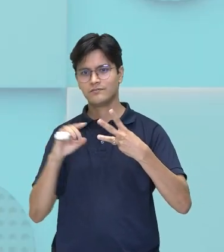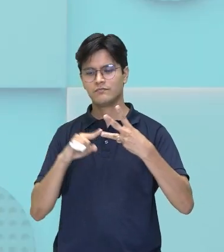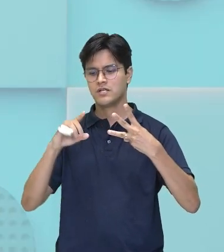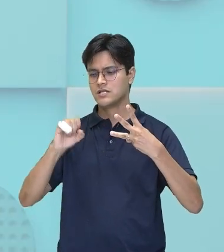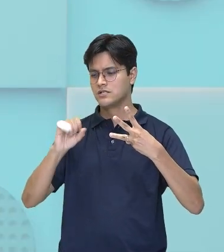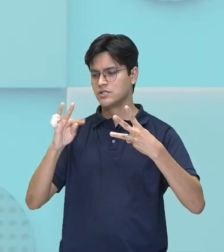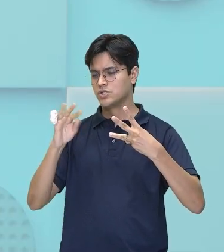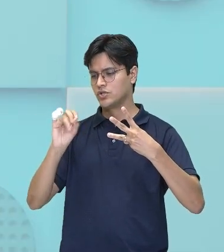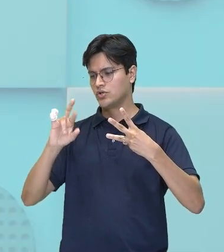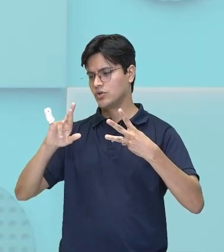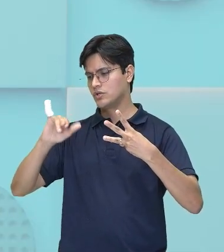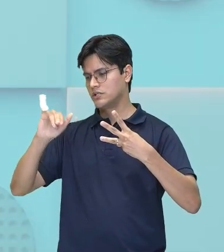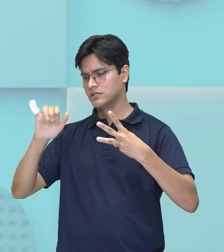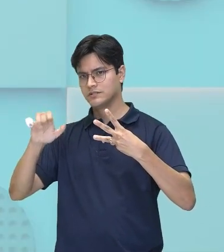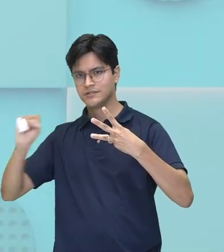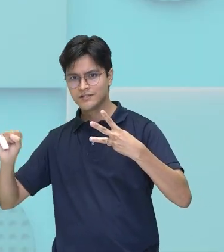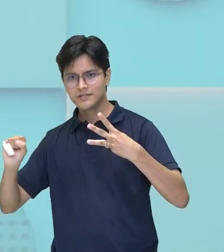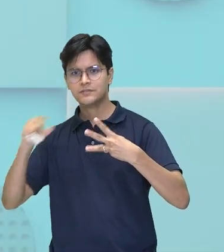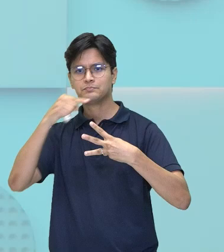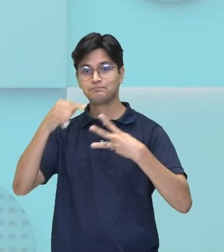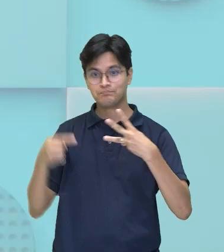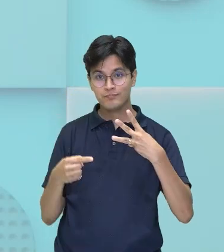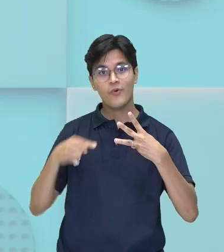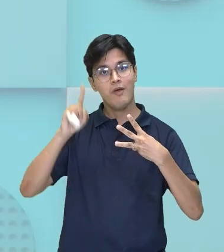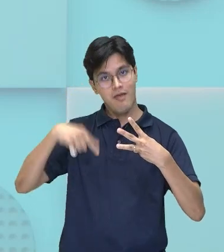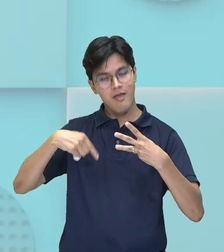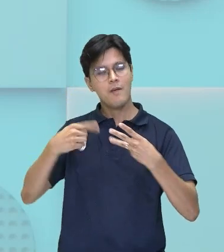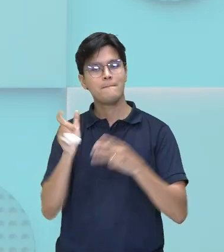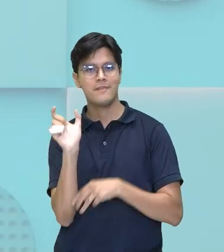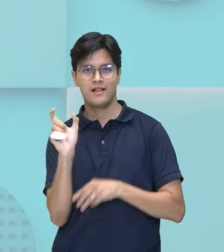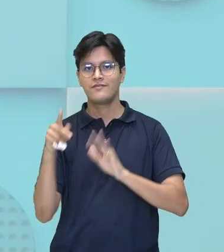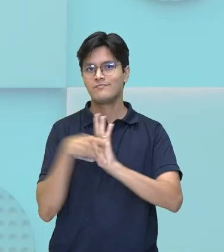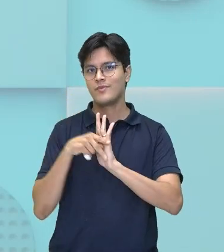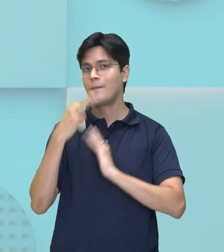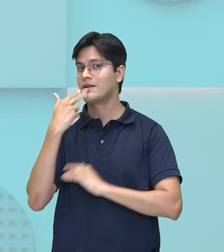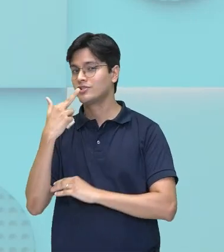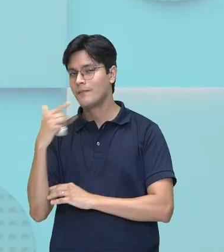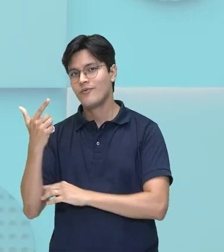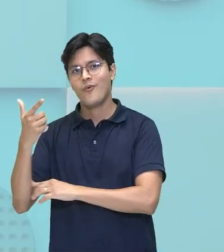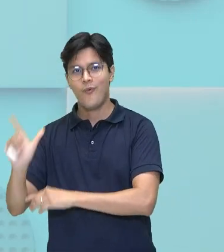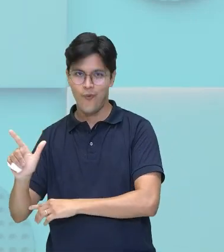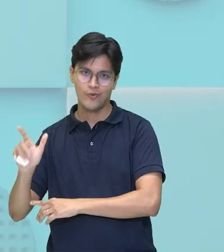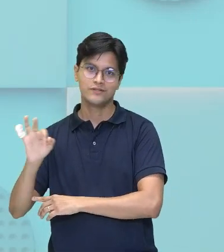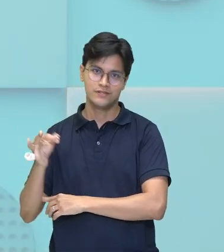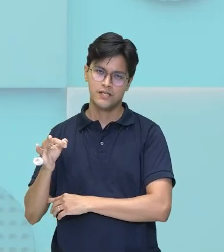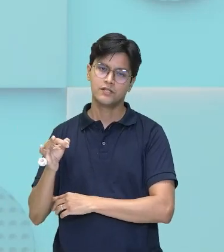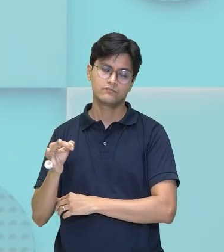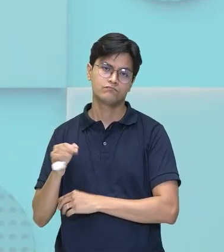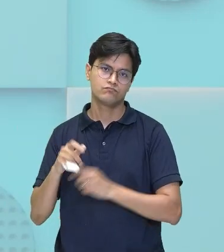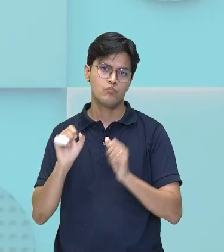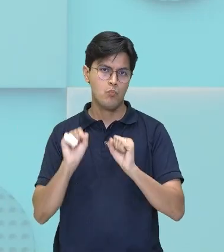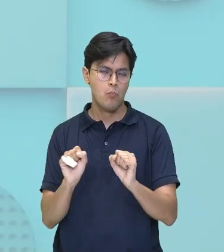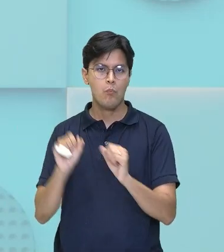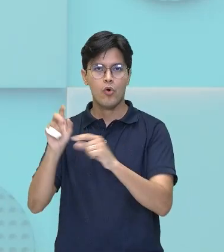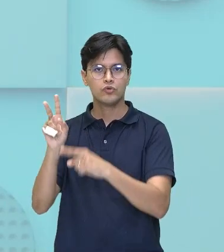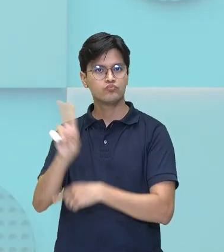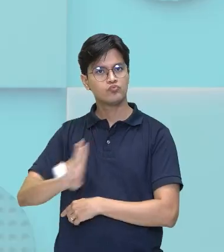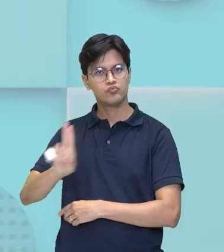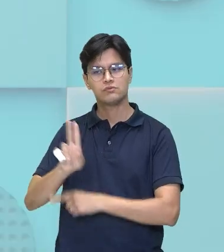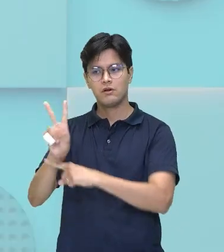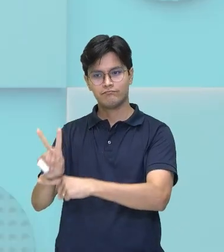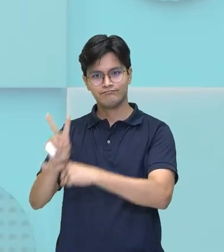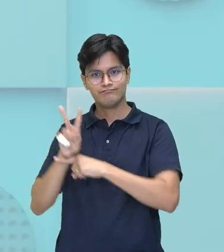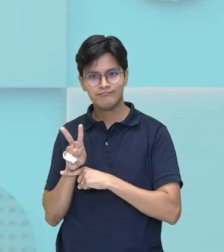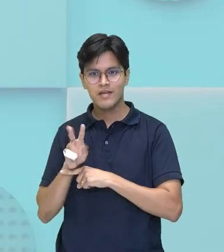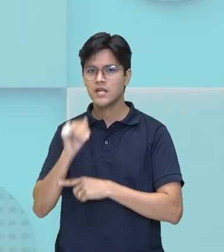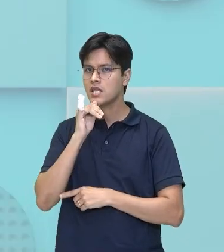redes sociais. Então, o estrangeirismo é válido, né? A gente pode utilizar, fazer esses empréstimos, como, por exemplo, o mouse. A gente utiliza